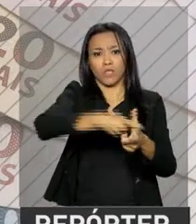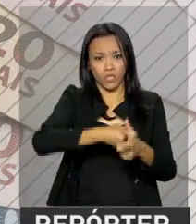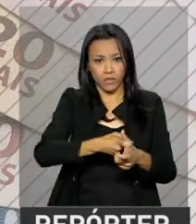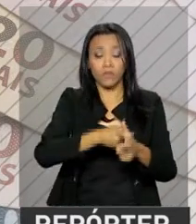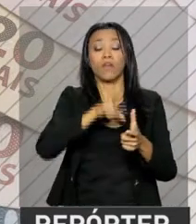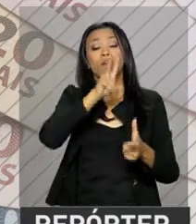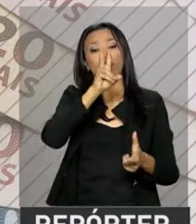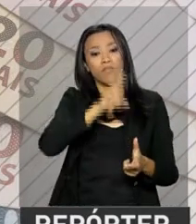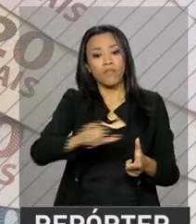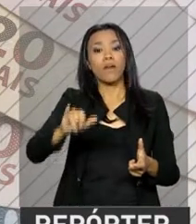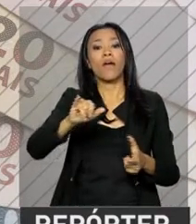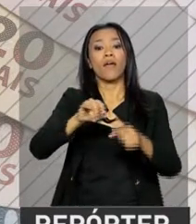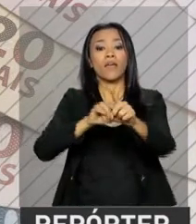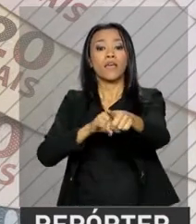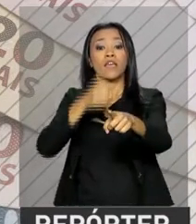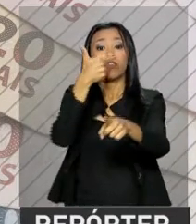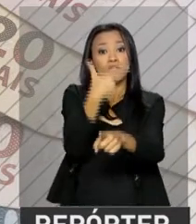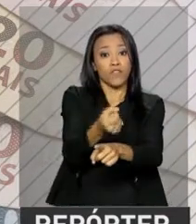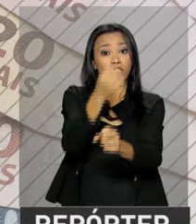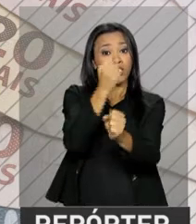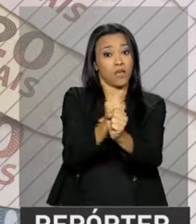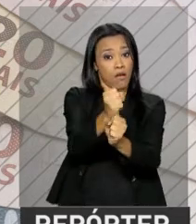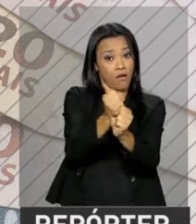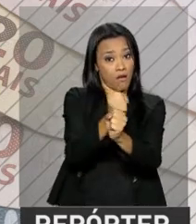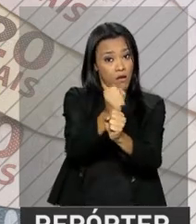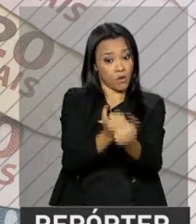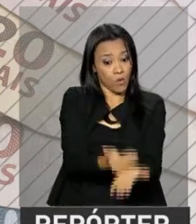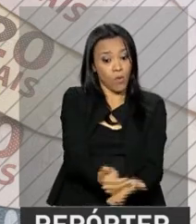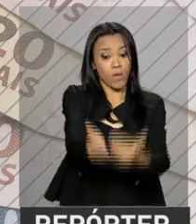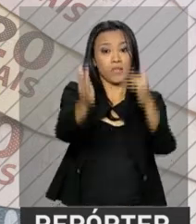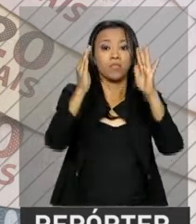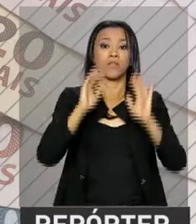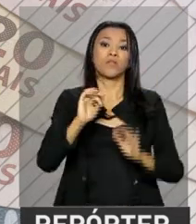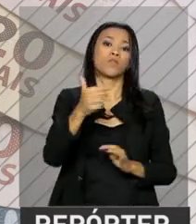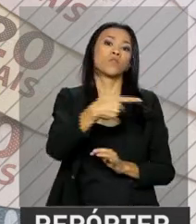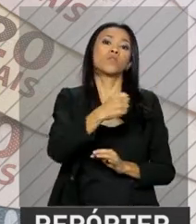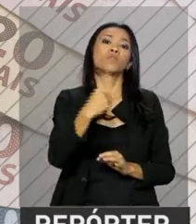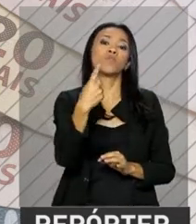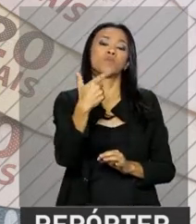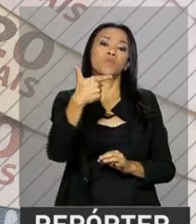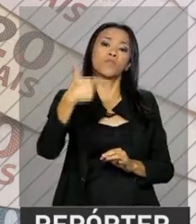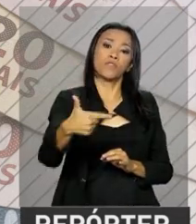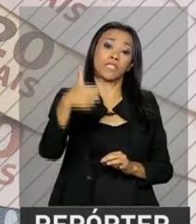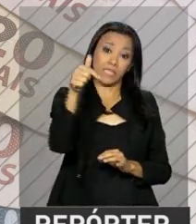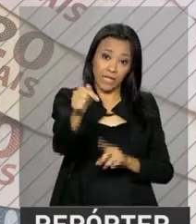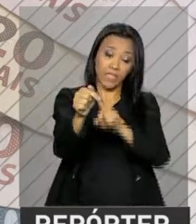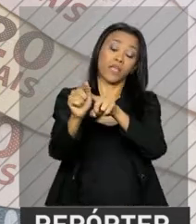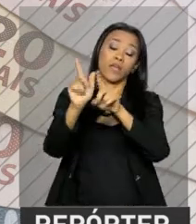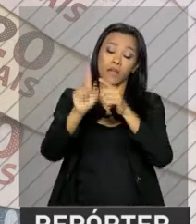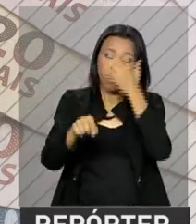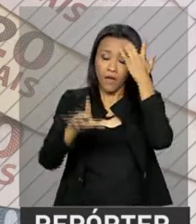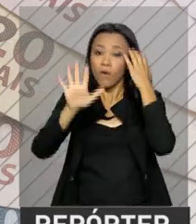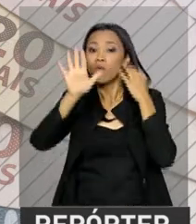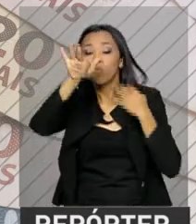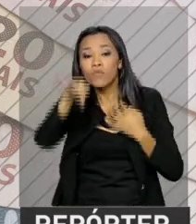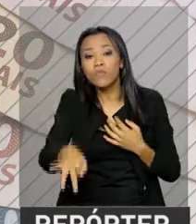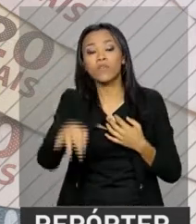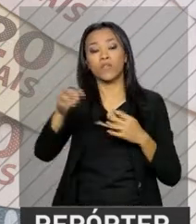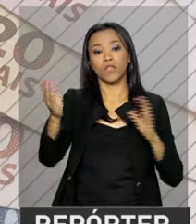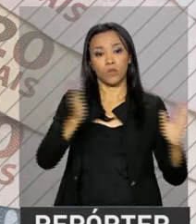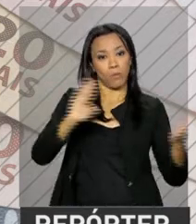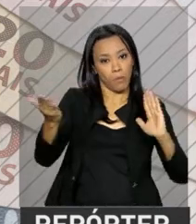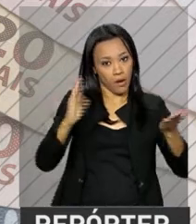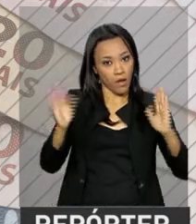alongado em 20 anos a partir de 2027 quando se encerraria o prazo original do acordo